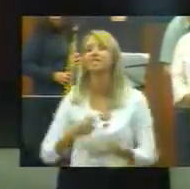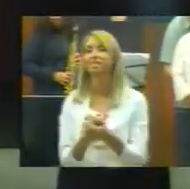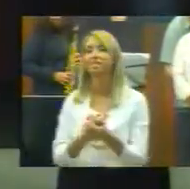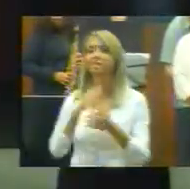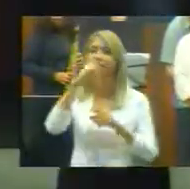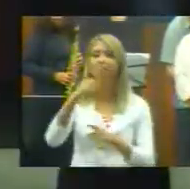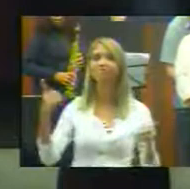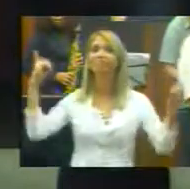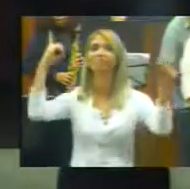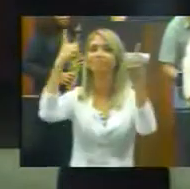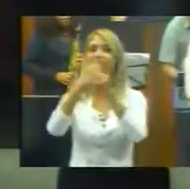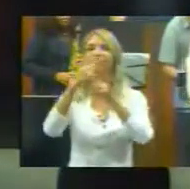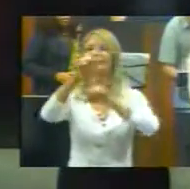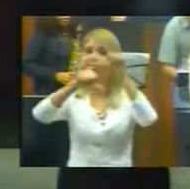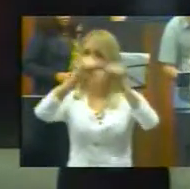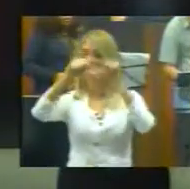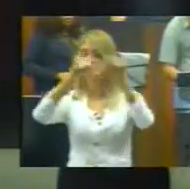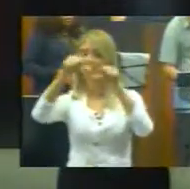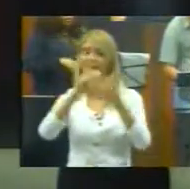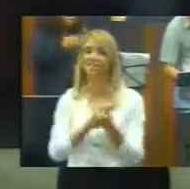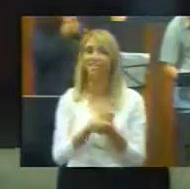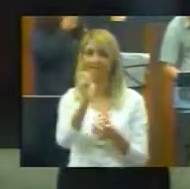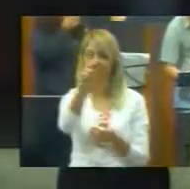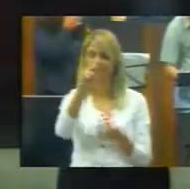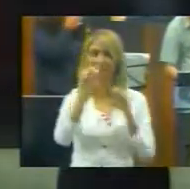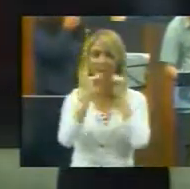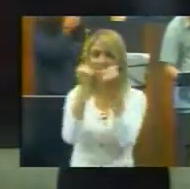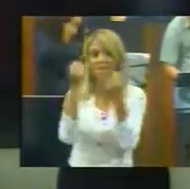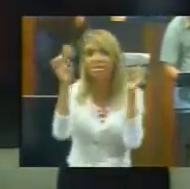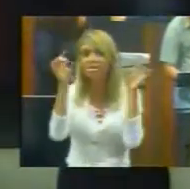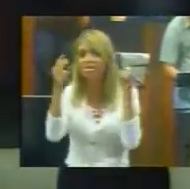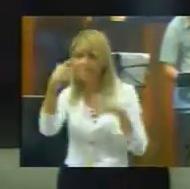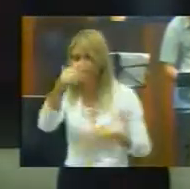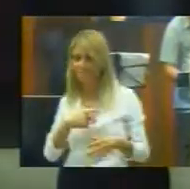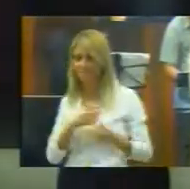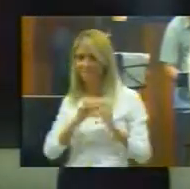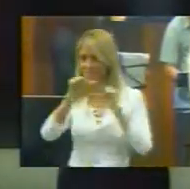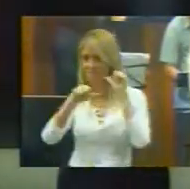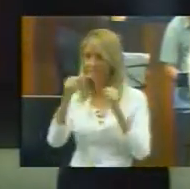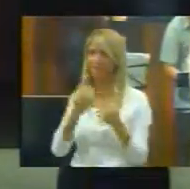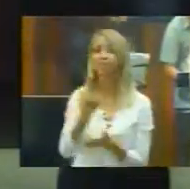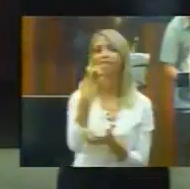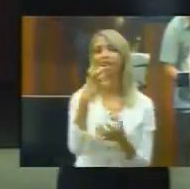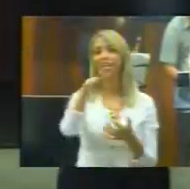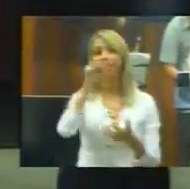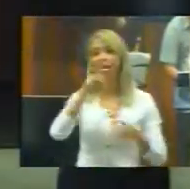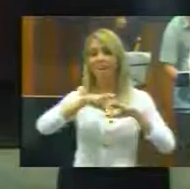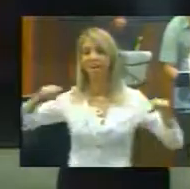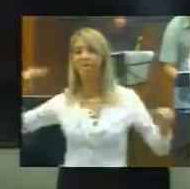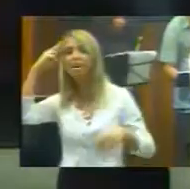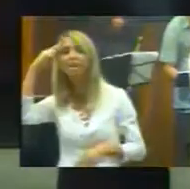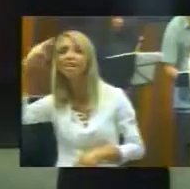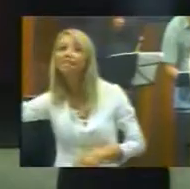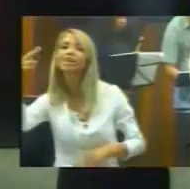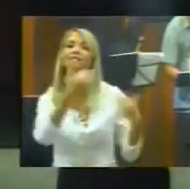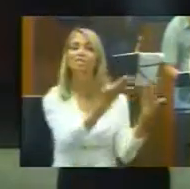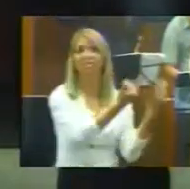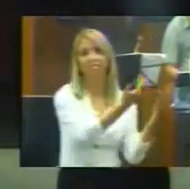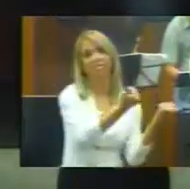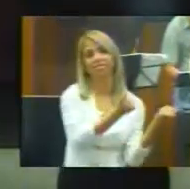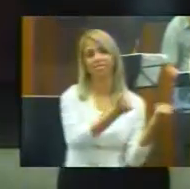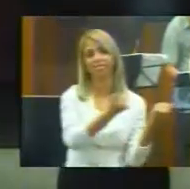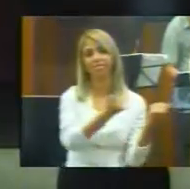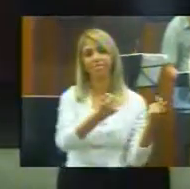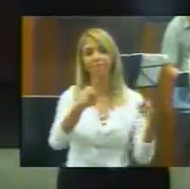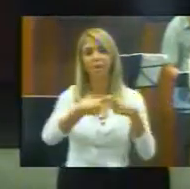um assessor especial de vocês. Então, quero fazer a chamada da composição da mesa diretora, para